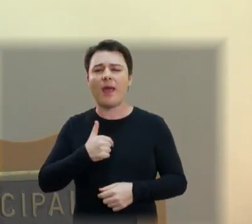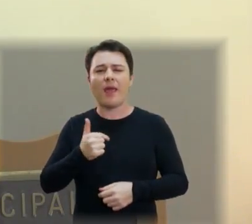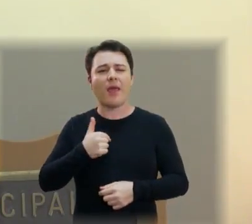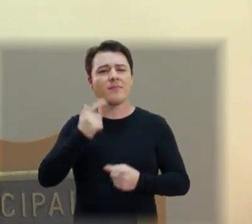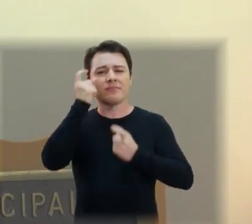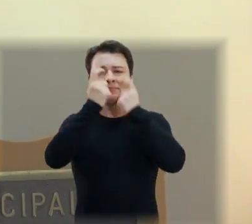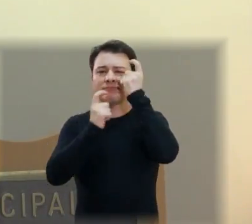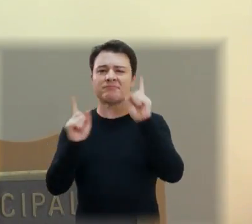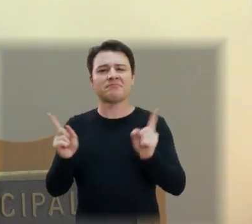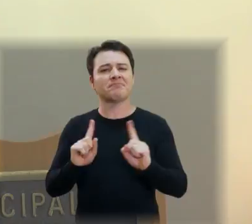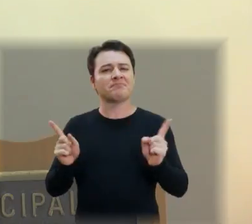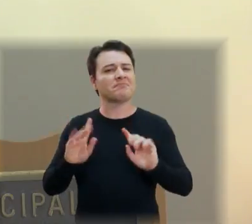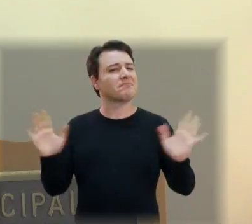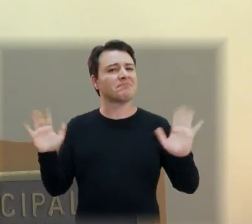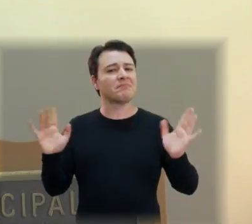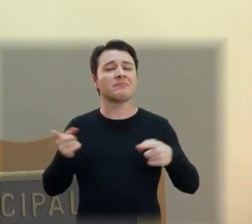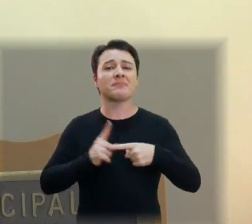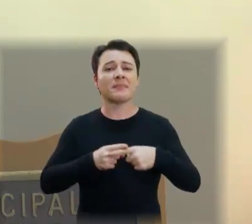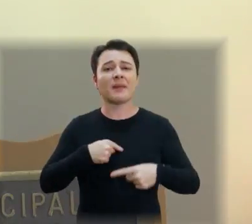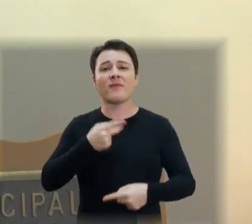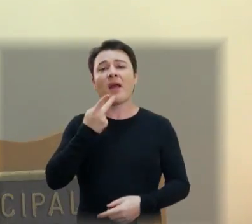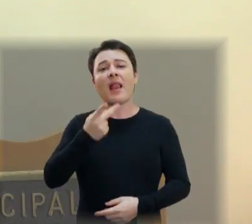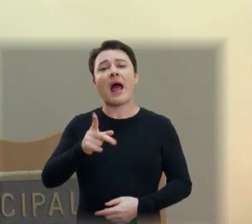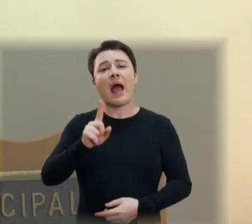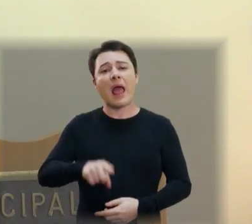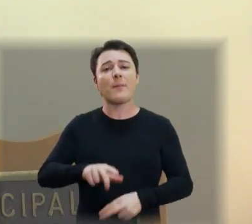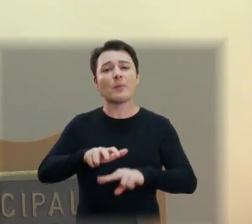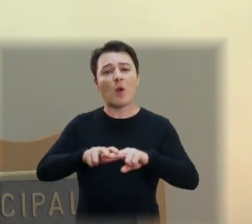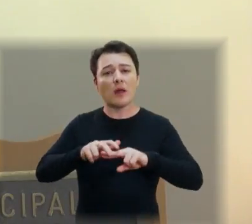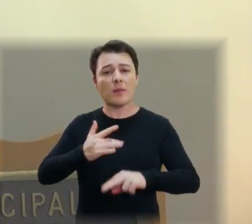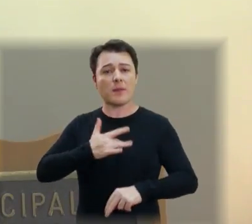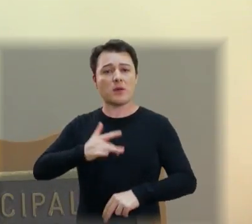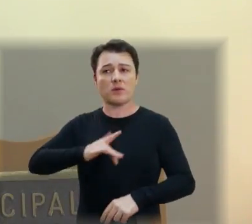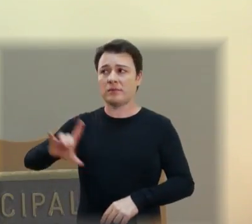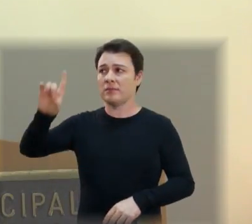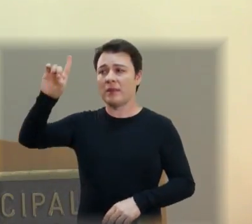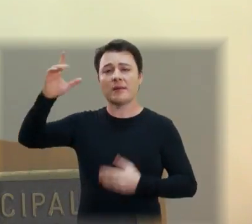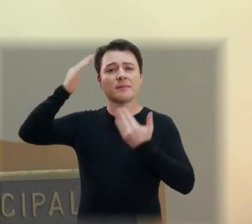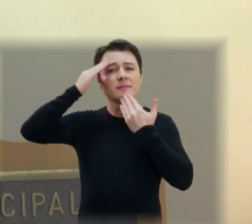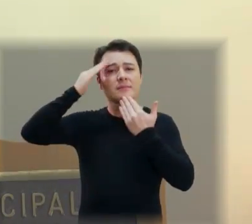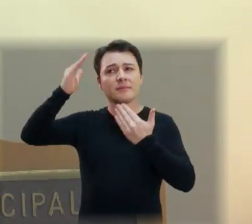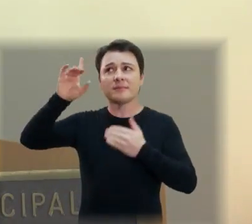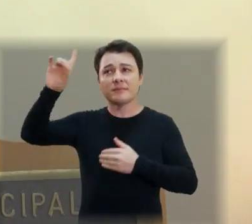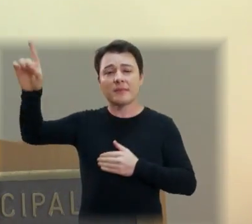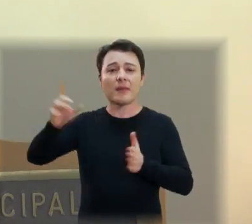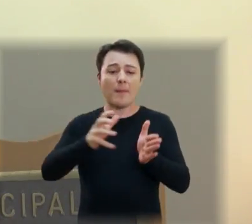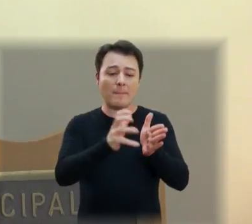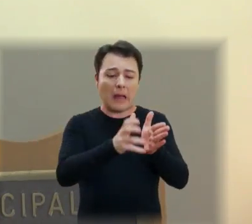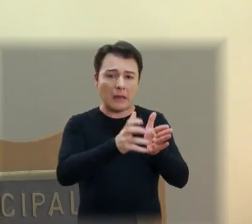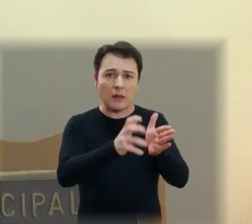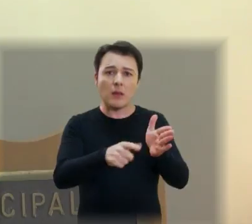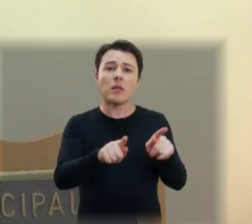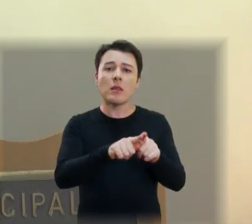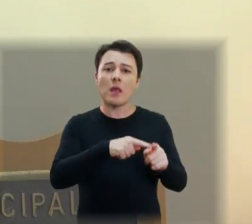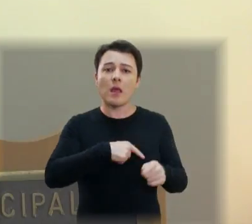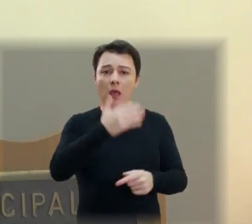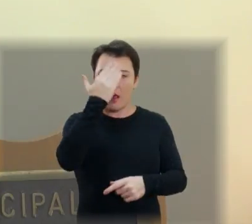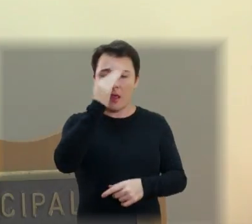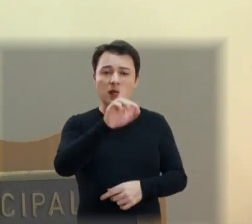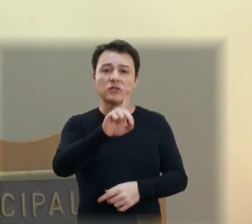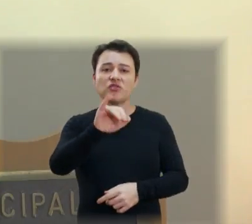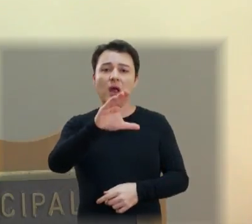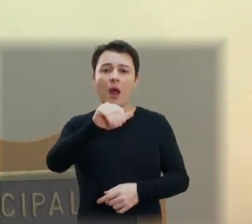entrei aqui nessa casa, primeiramente a misericórdia de Deus, agradecer muito o nosso partido, o presidente do nosso partido, o